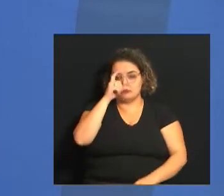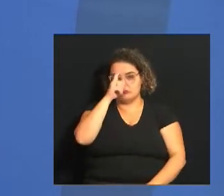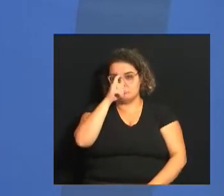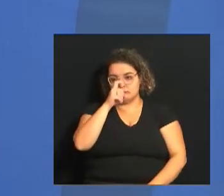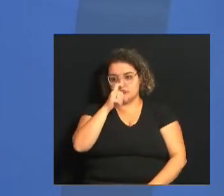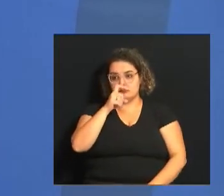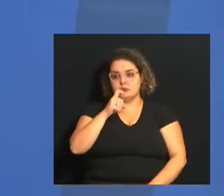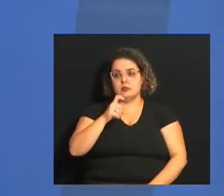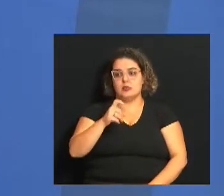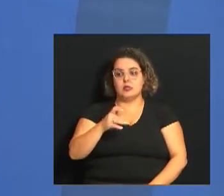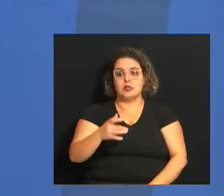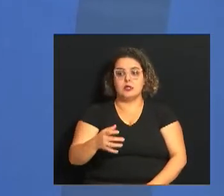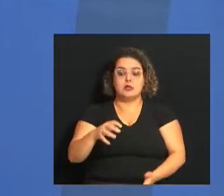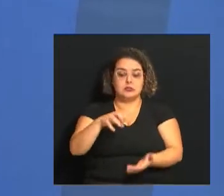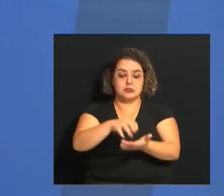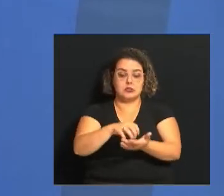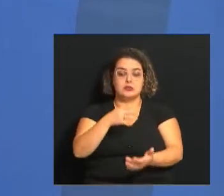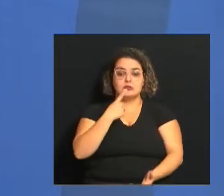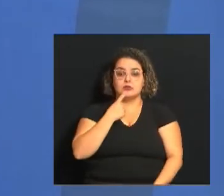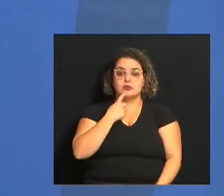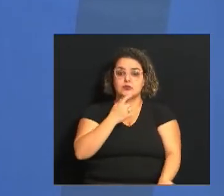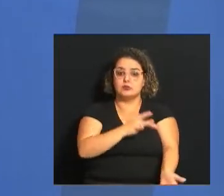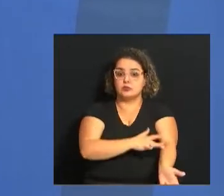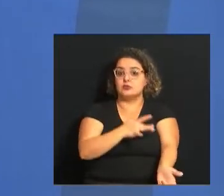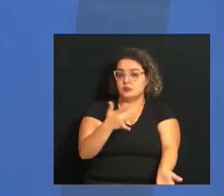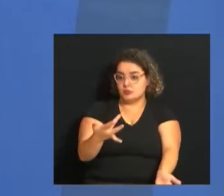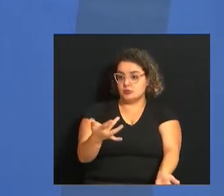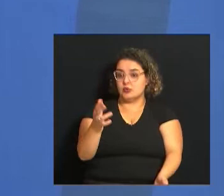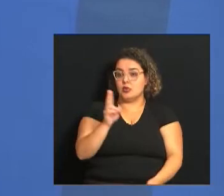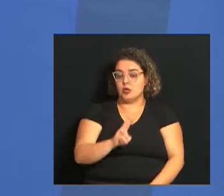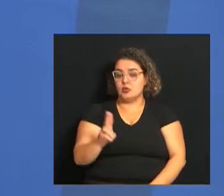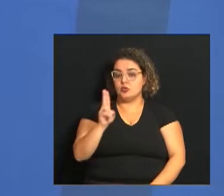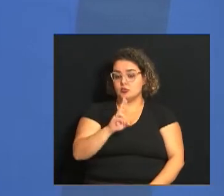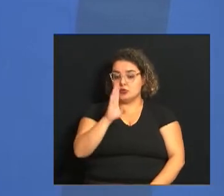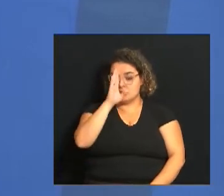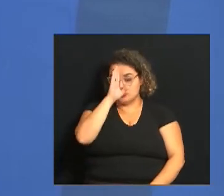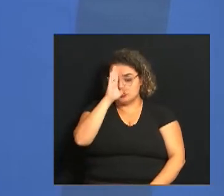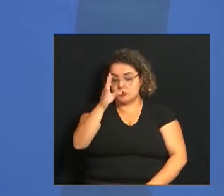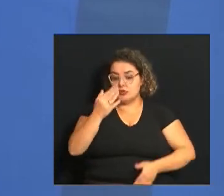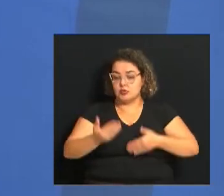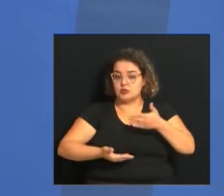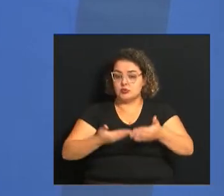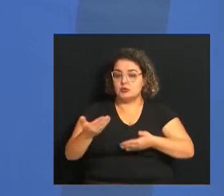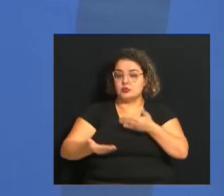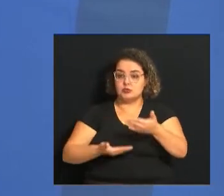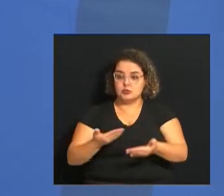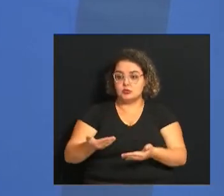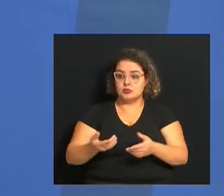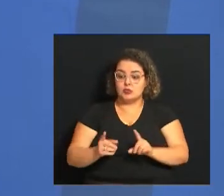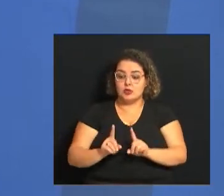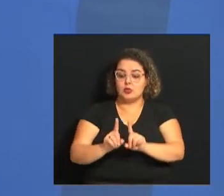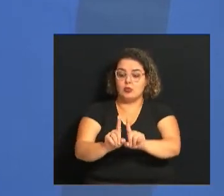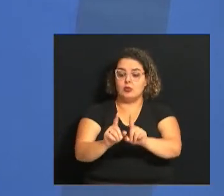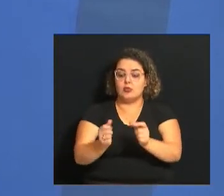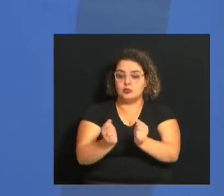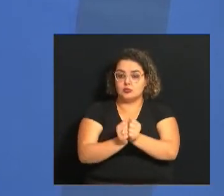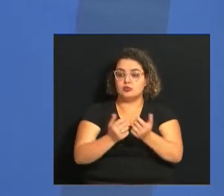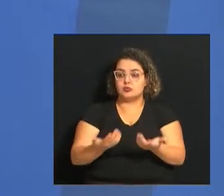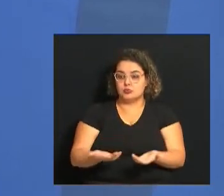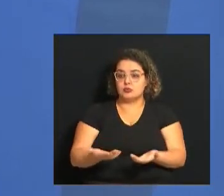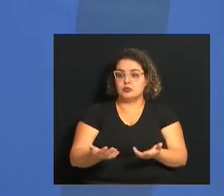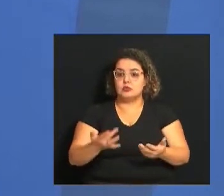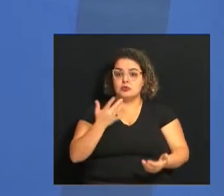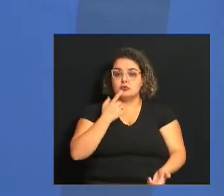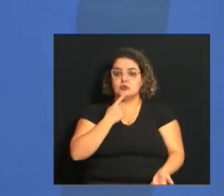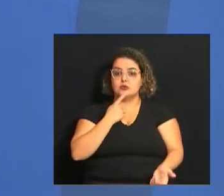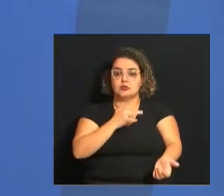de doação de sangue para pacientes, usuários direto do serviço de saúde e seus acompanhantes no caso de doação